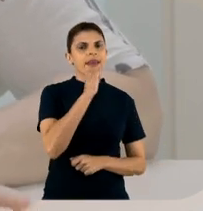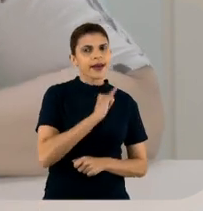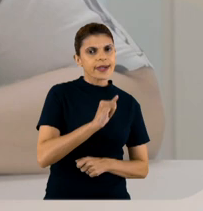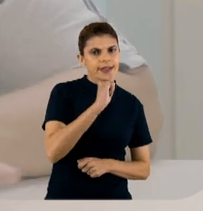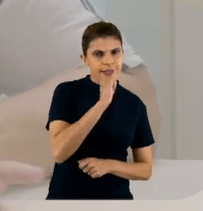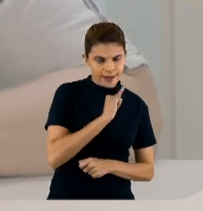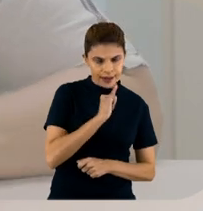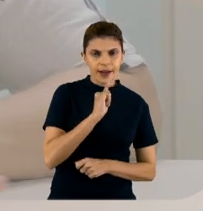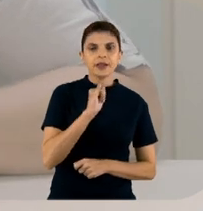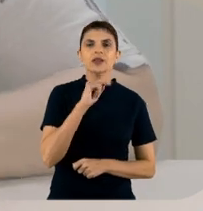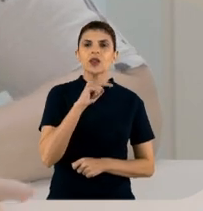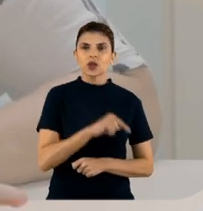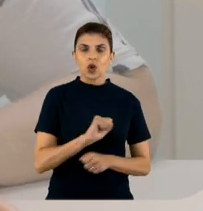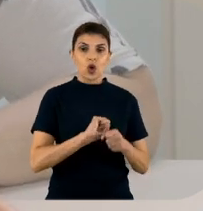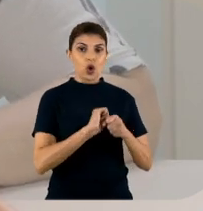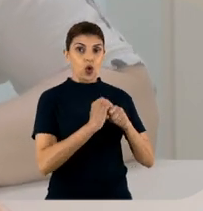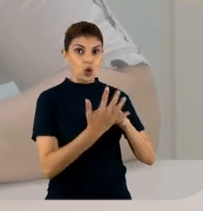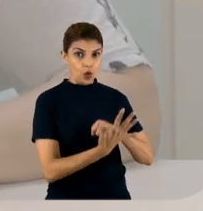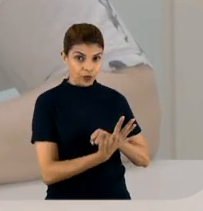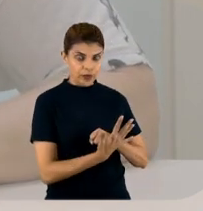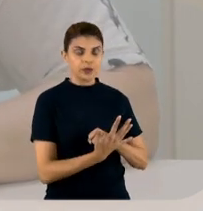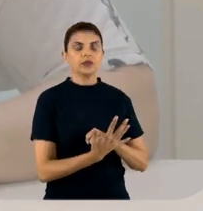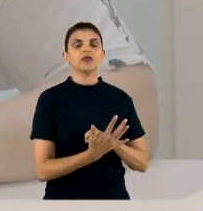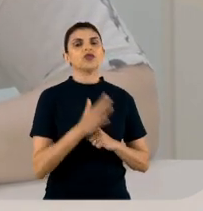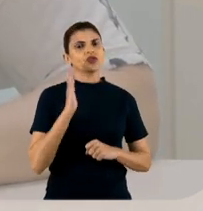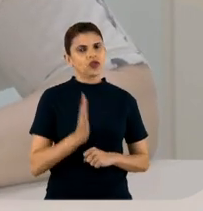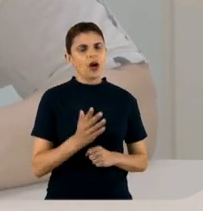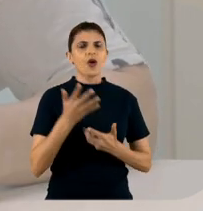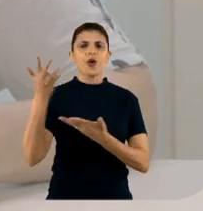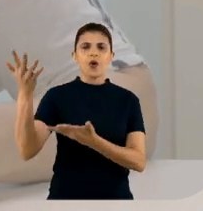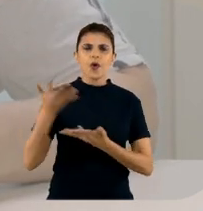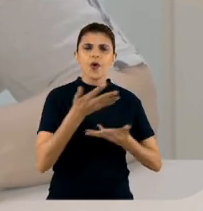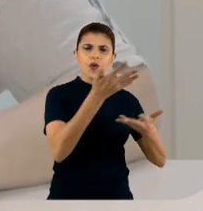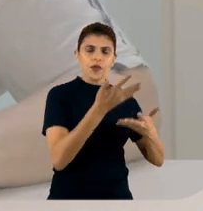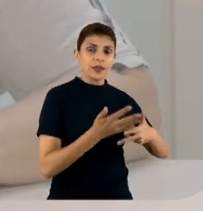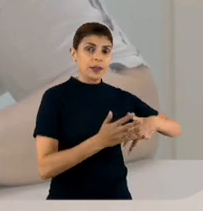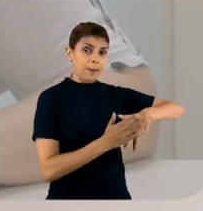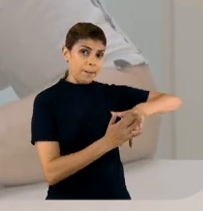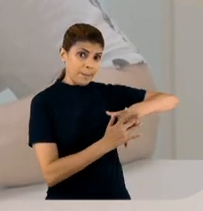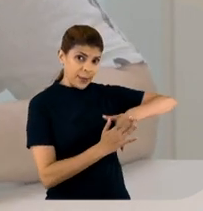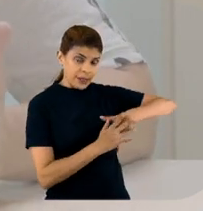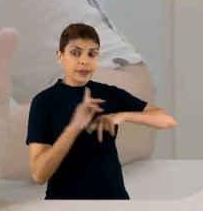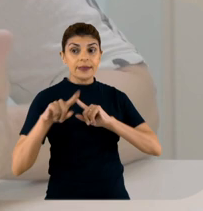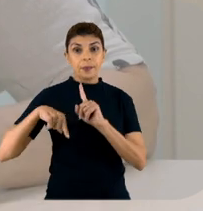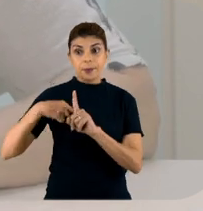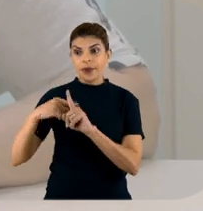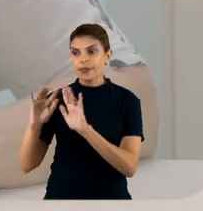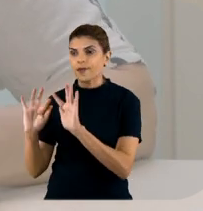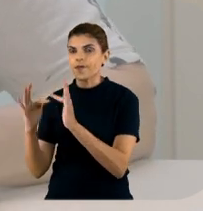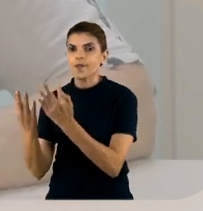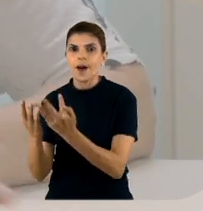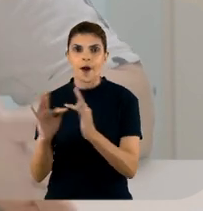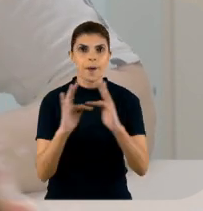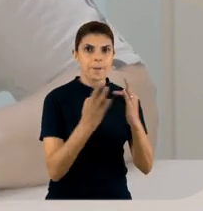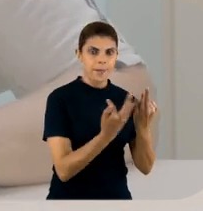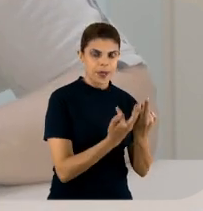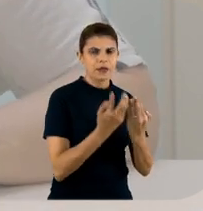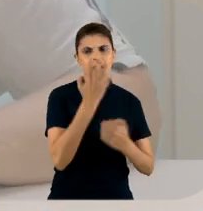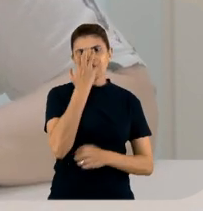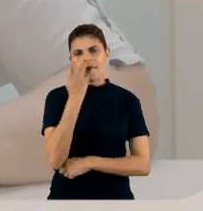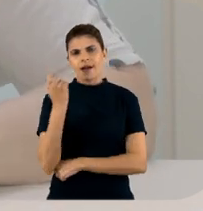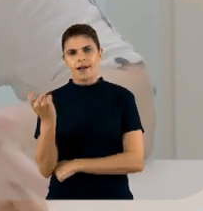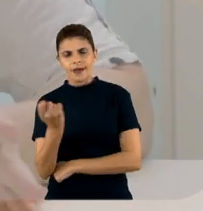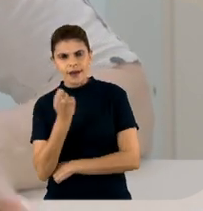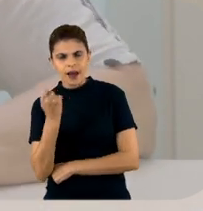testados no caso eh do covid e a gente convida todos os pacientes as famílias na verdade muitas vezes que o paciente